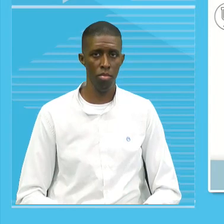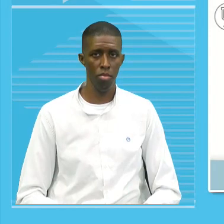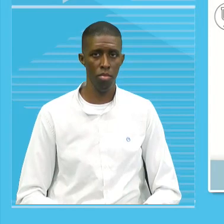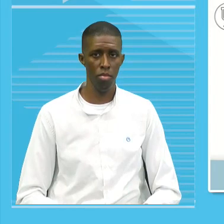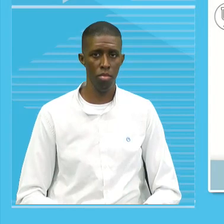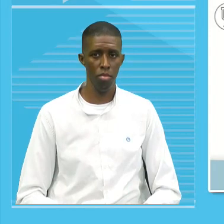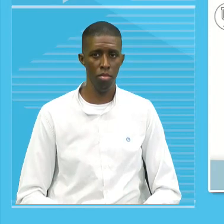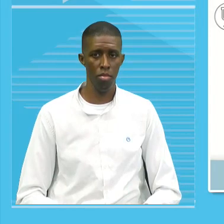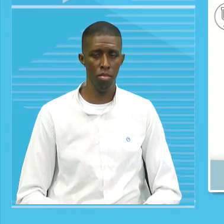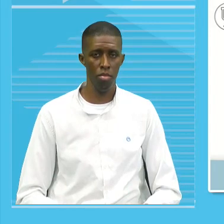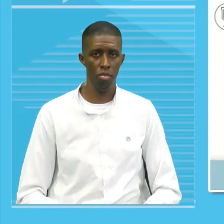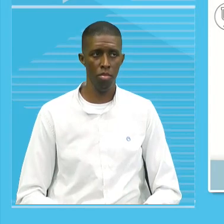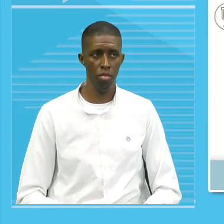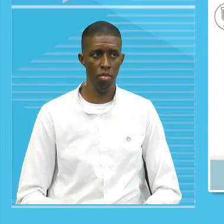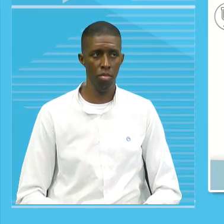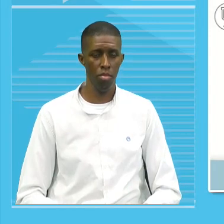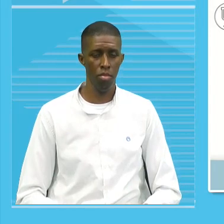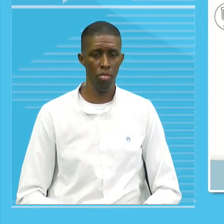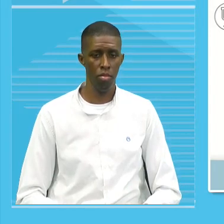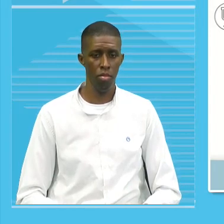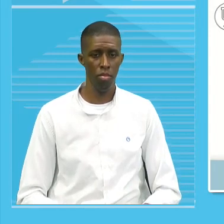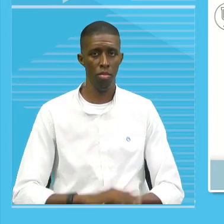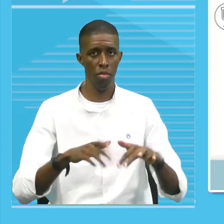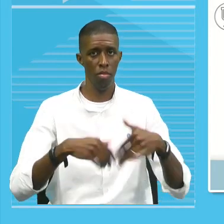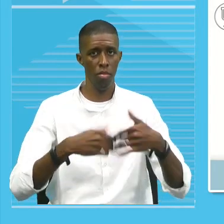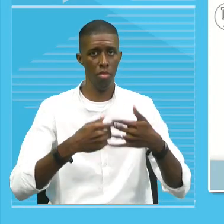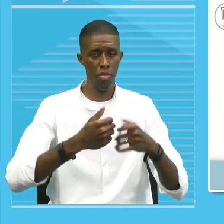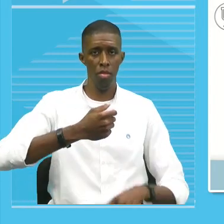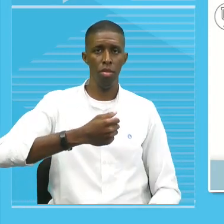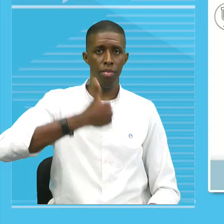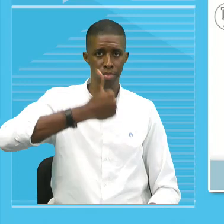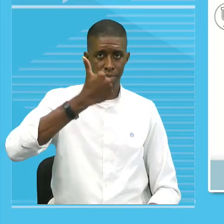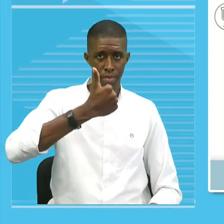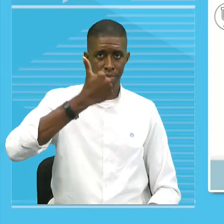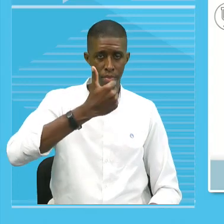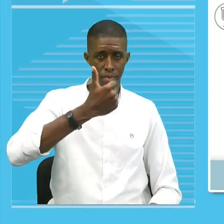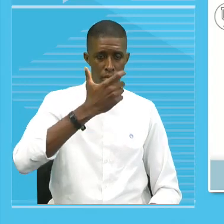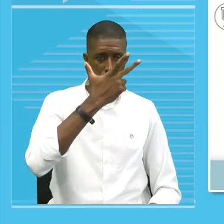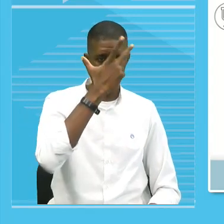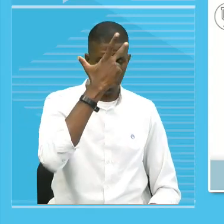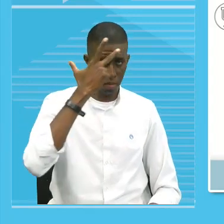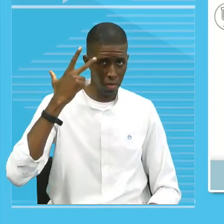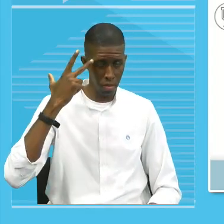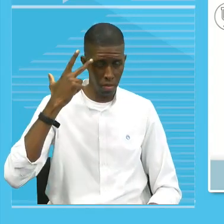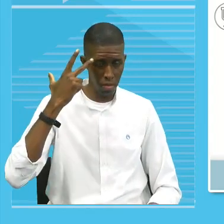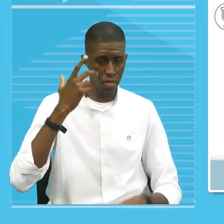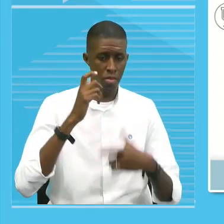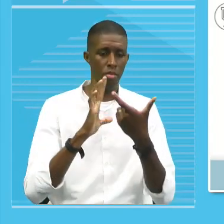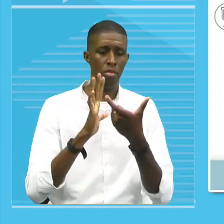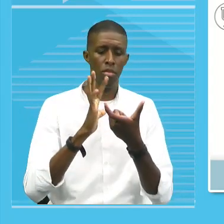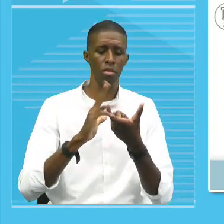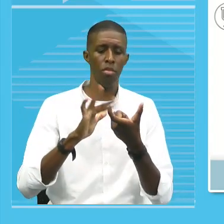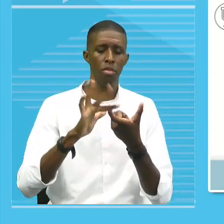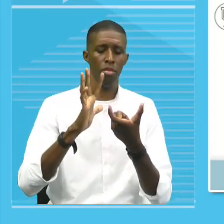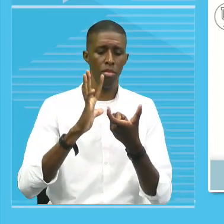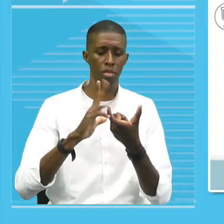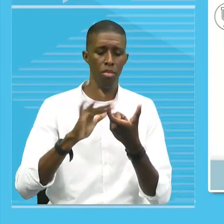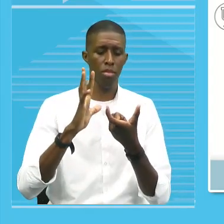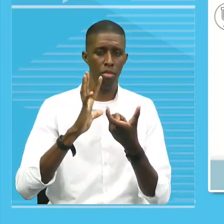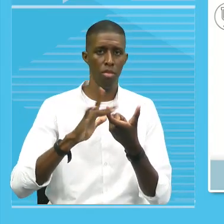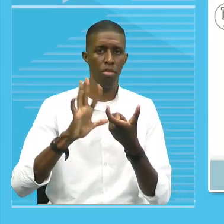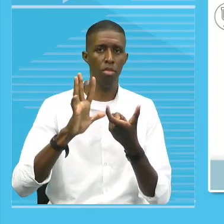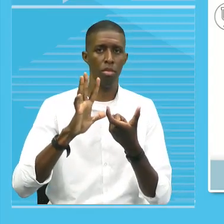a nos outros para nos outros primeira pessoa do plural né o pronome vai ser nos essa palavra